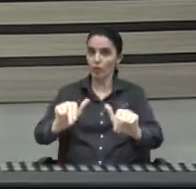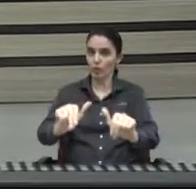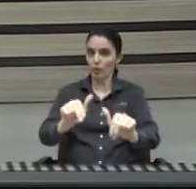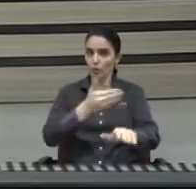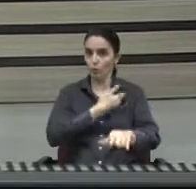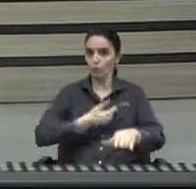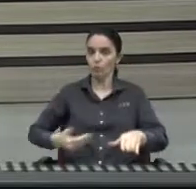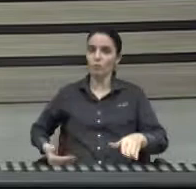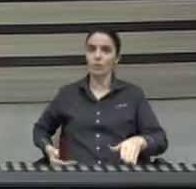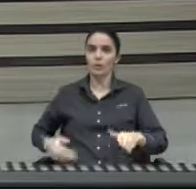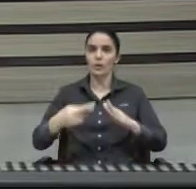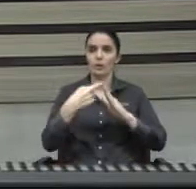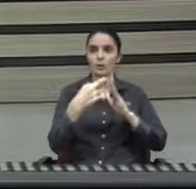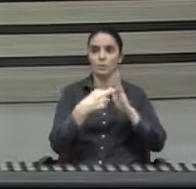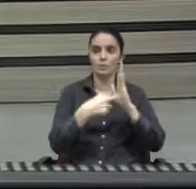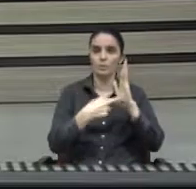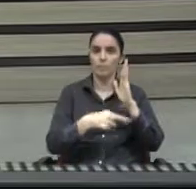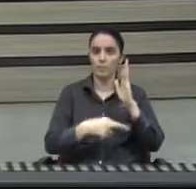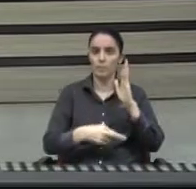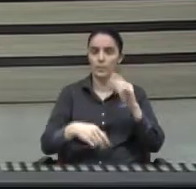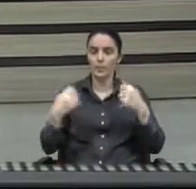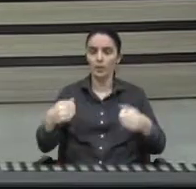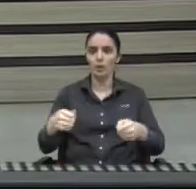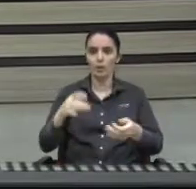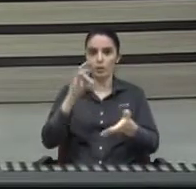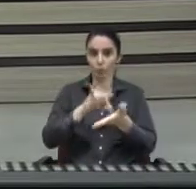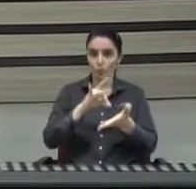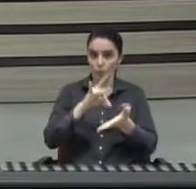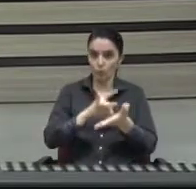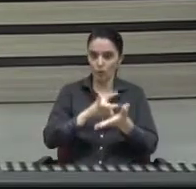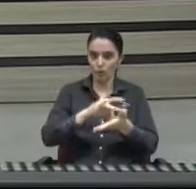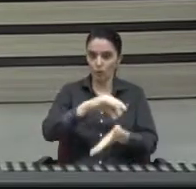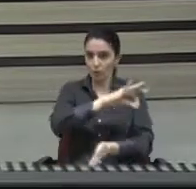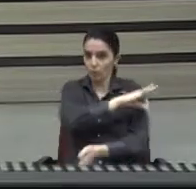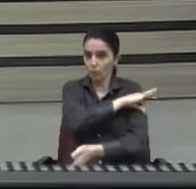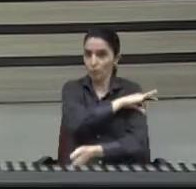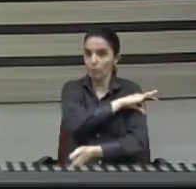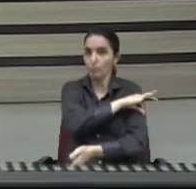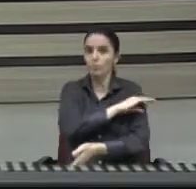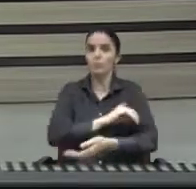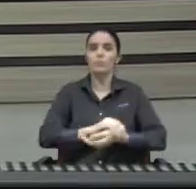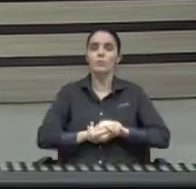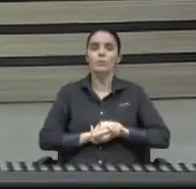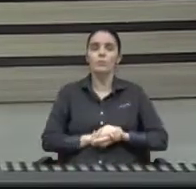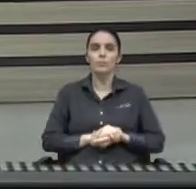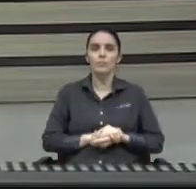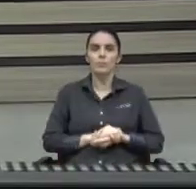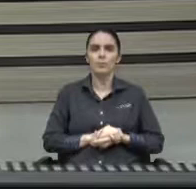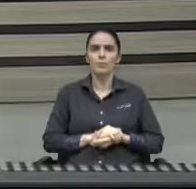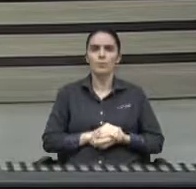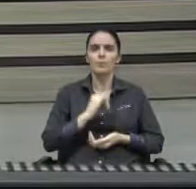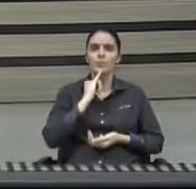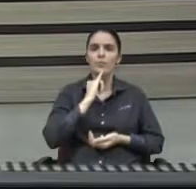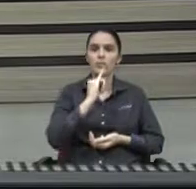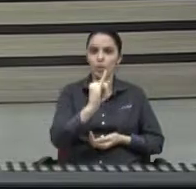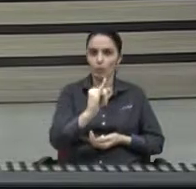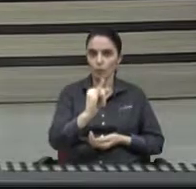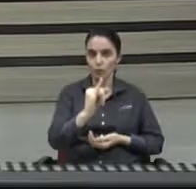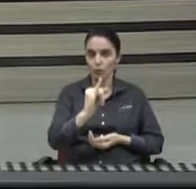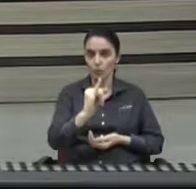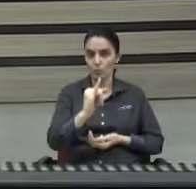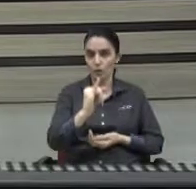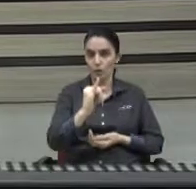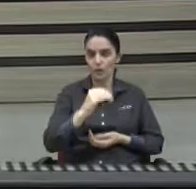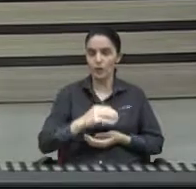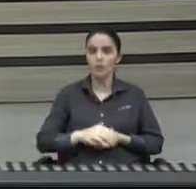nos termos regimentais que seja oficial do excelentíssimo senhor prefeito municipal de limeira para que sua excelência informe caminho esta casa de leis o